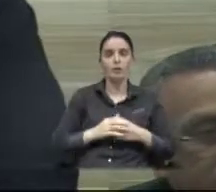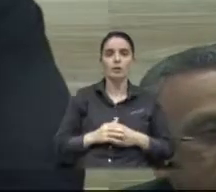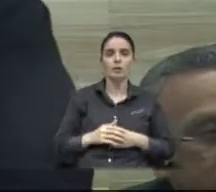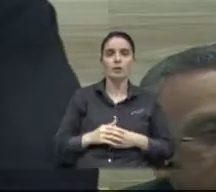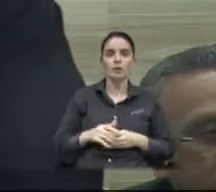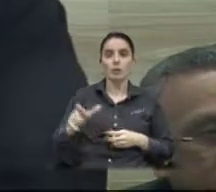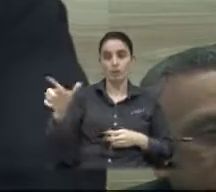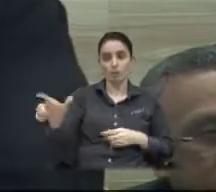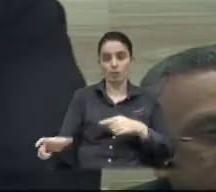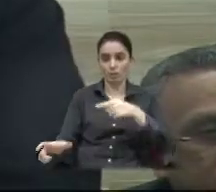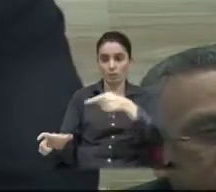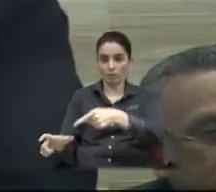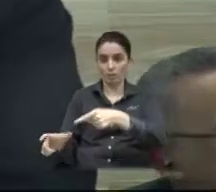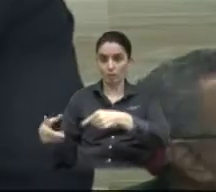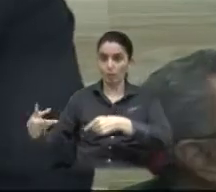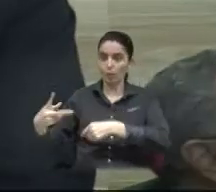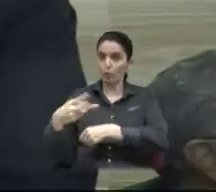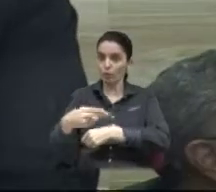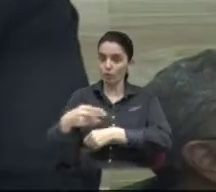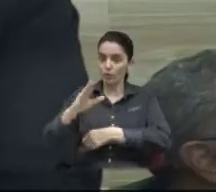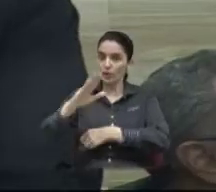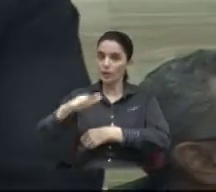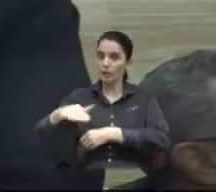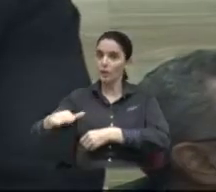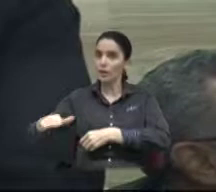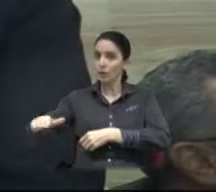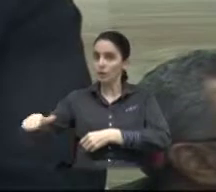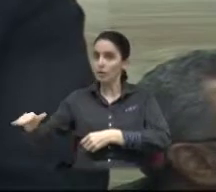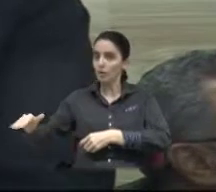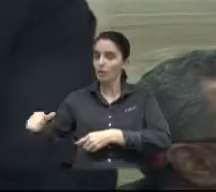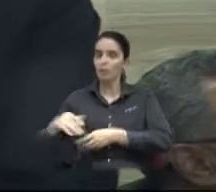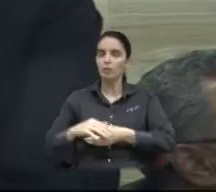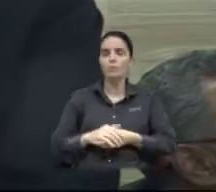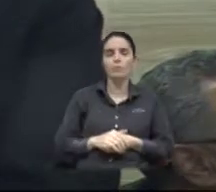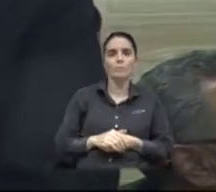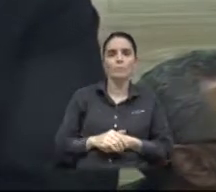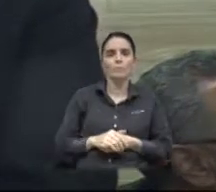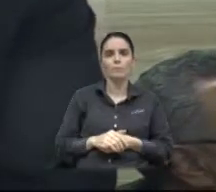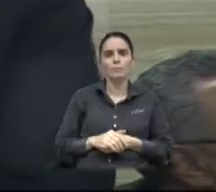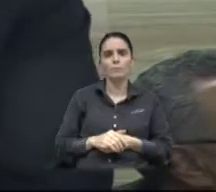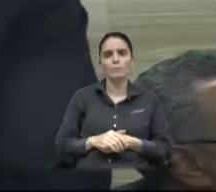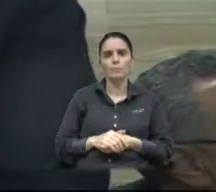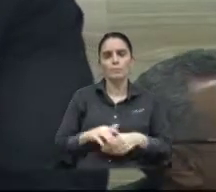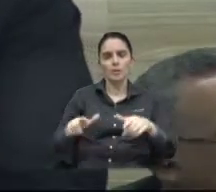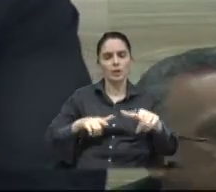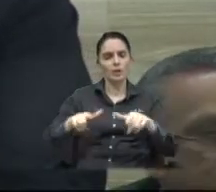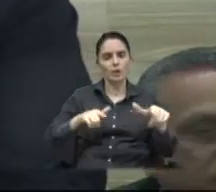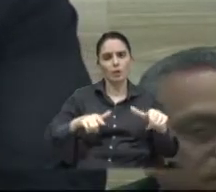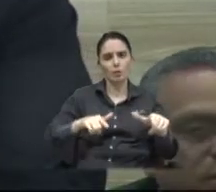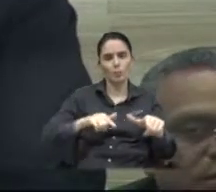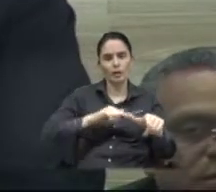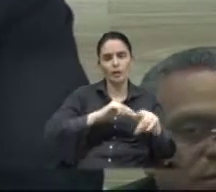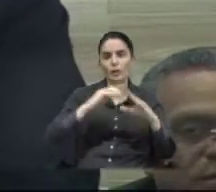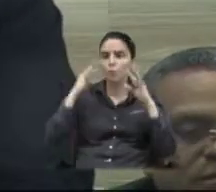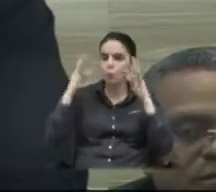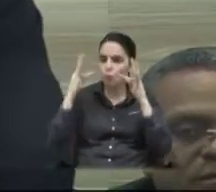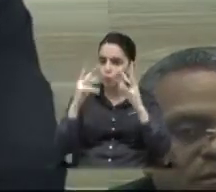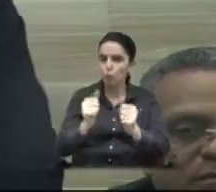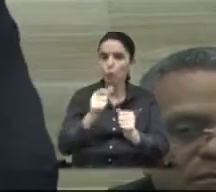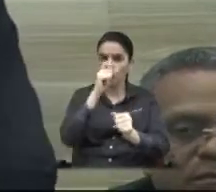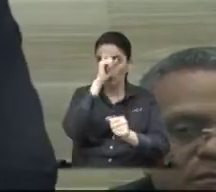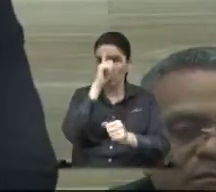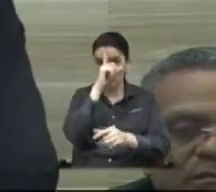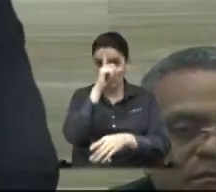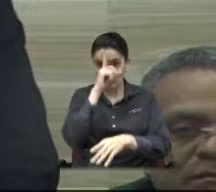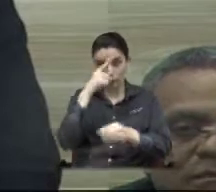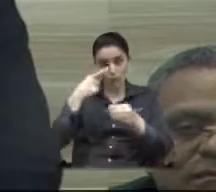cirurgião pediátrico e ele presta serviço em todos os hospitais aqui da cidade, tendo em vista que